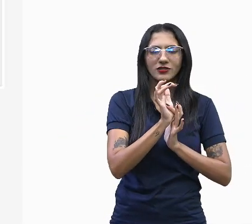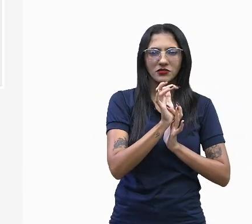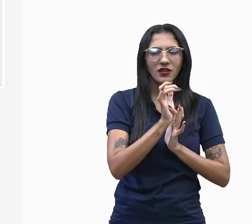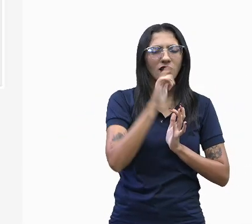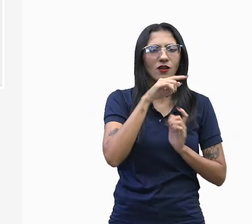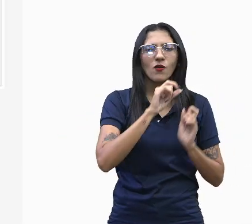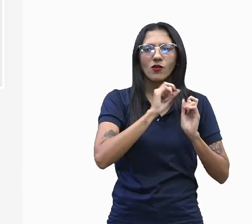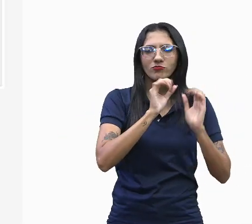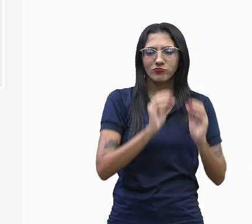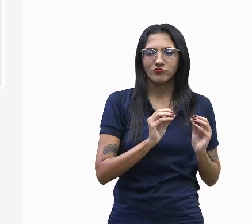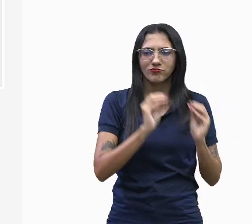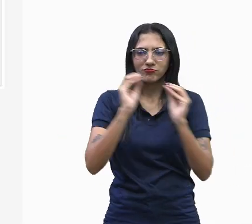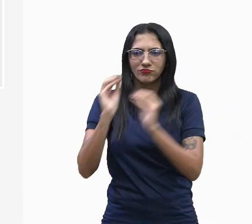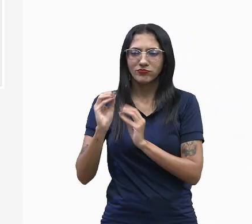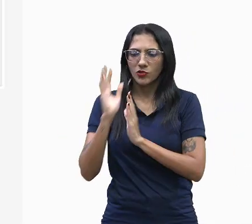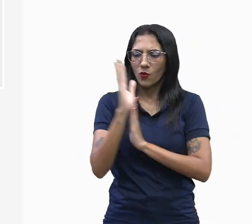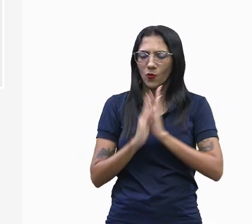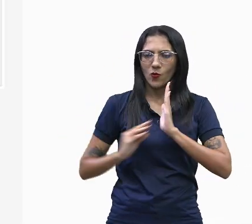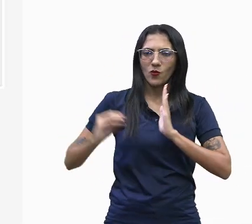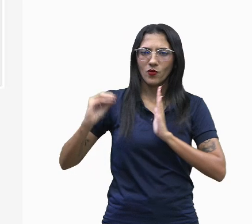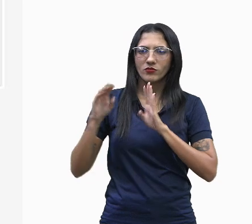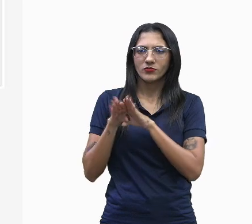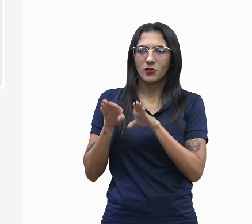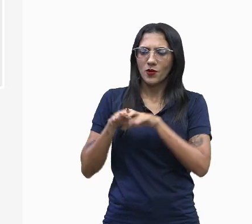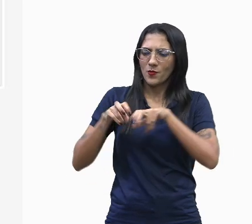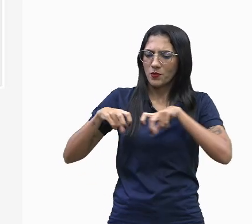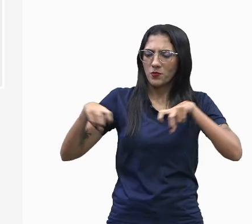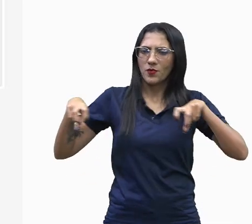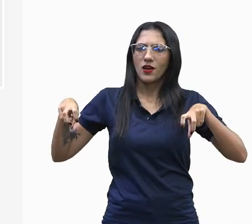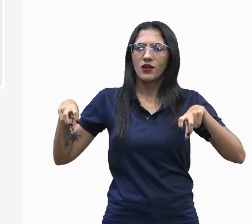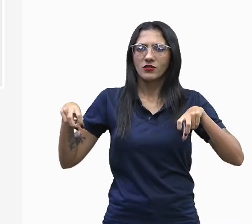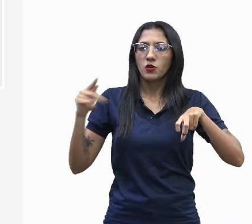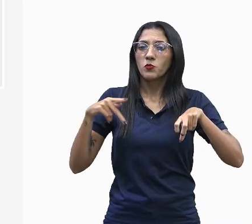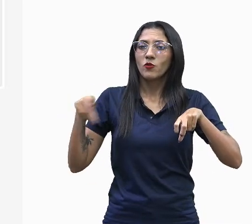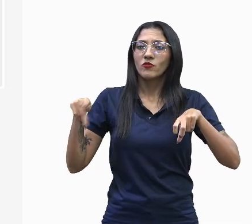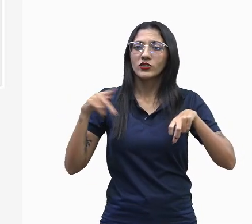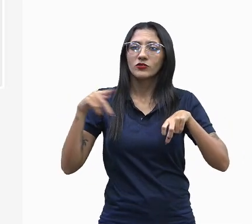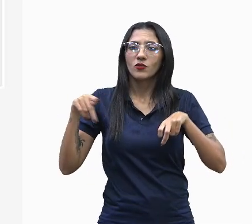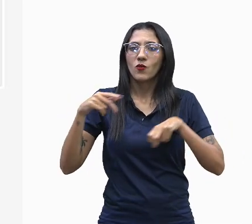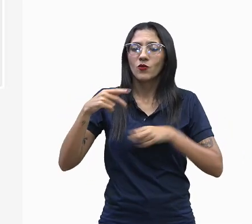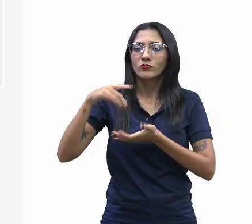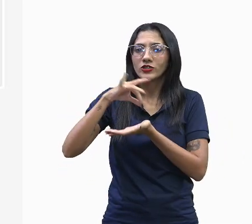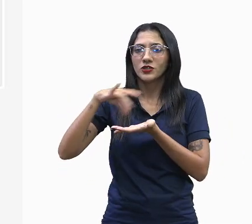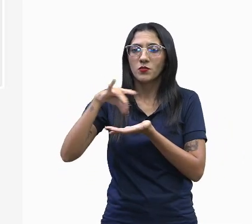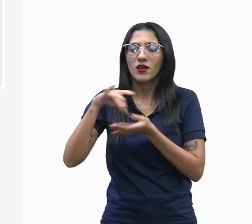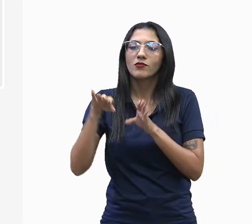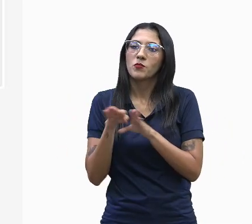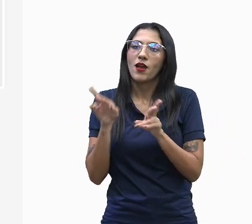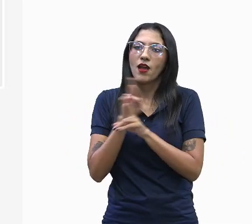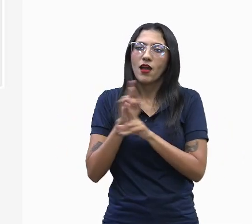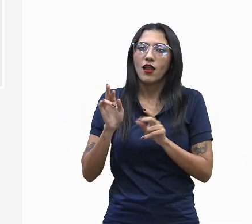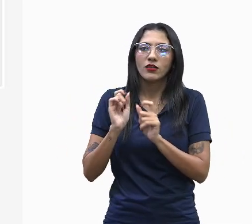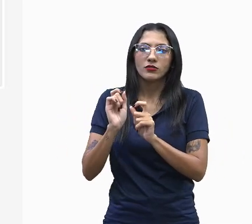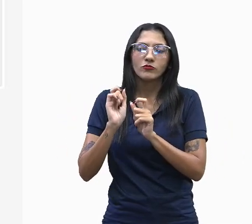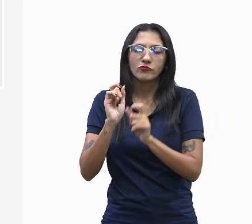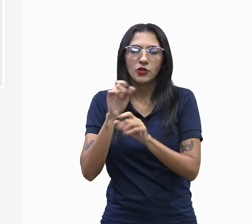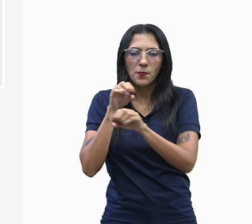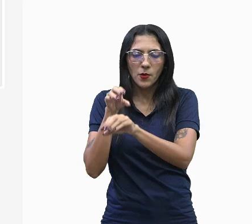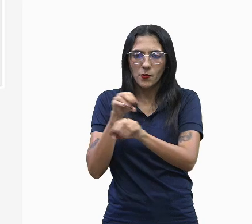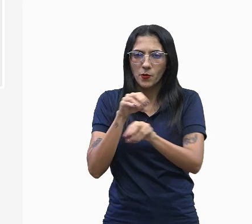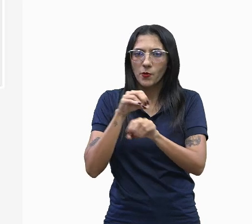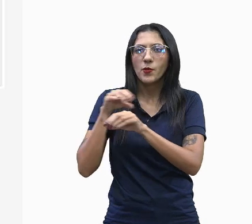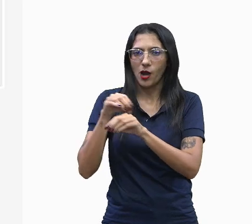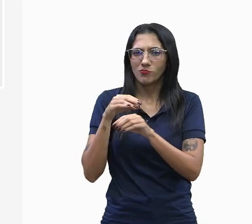uma missão de vida de compartilhar conhecimento com os nossos alunos. Muito bem, turma.